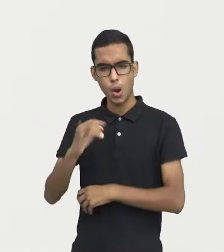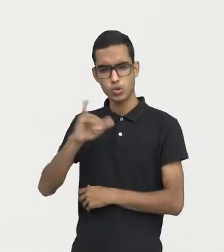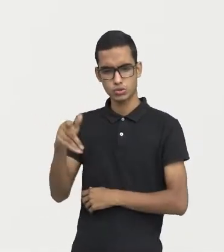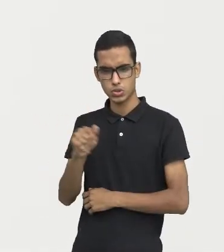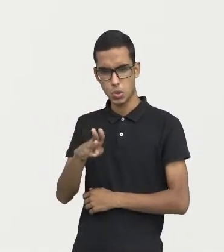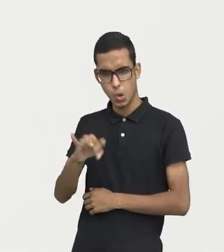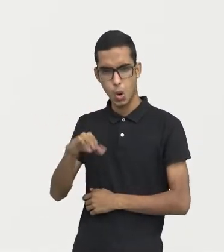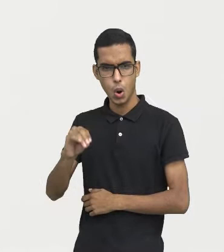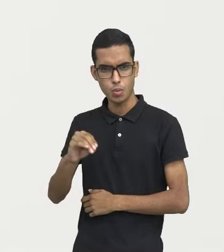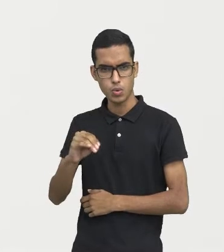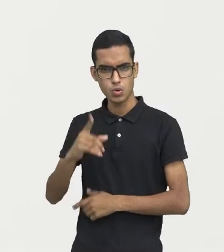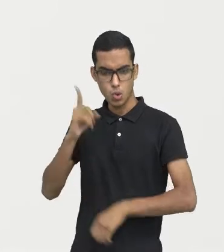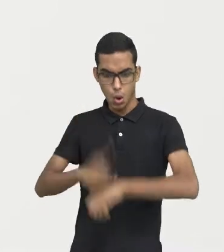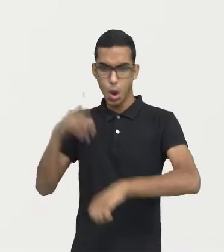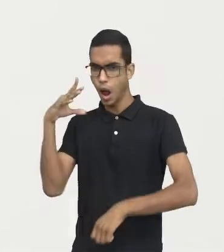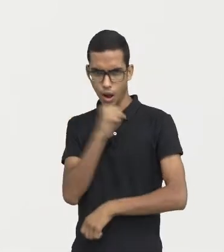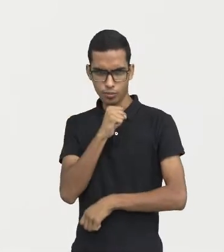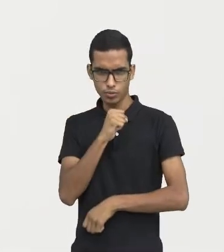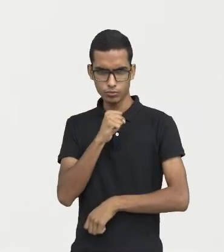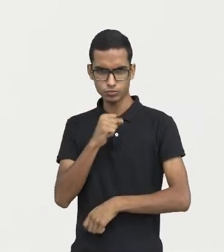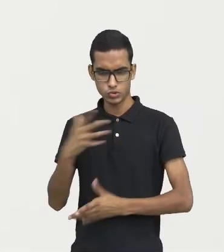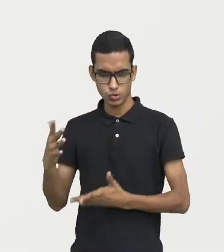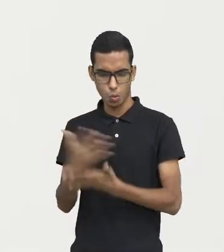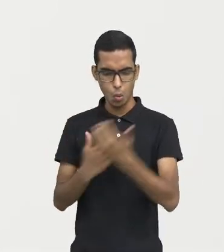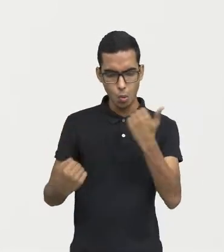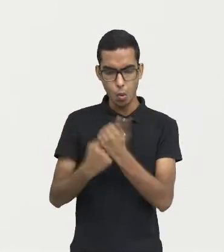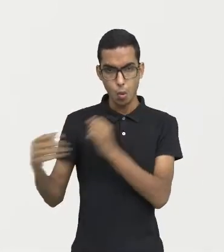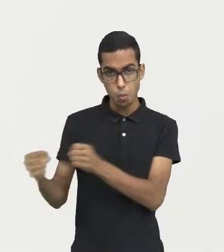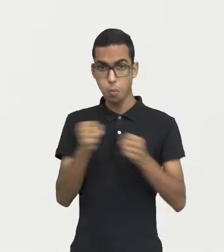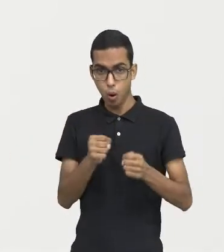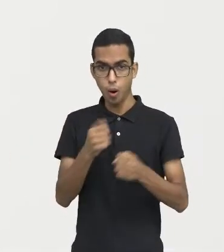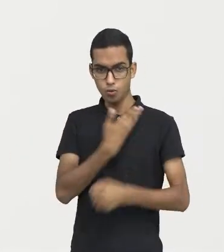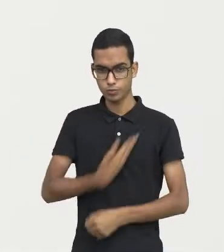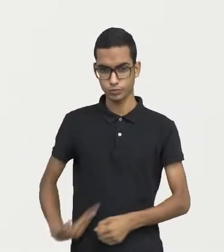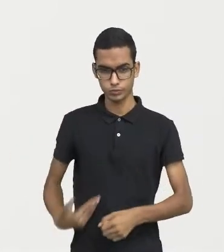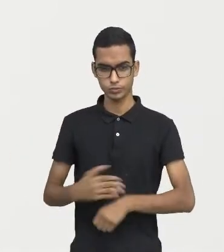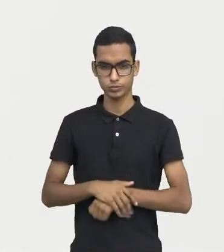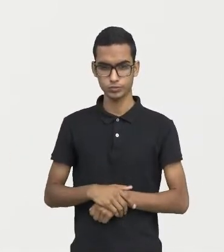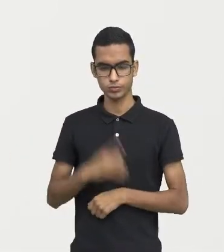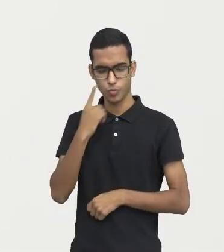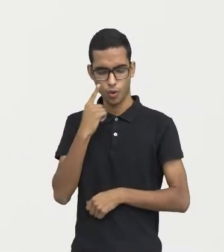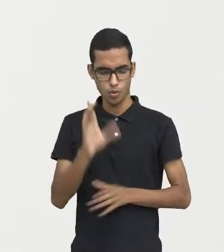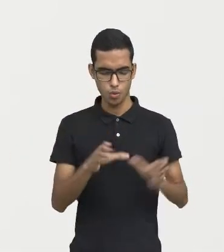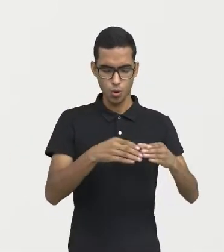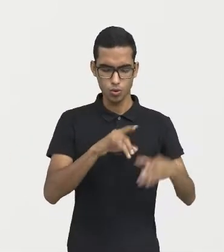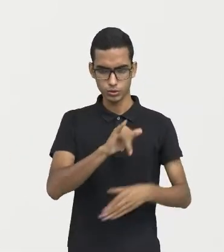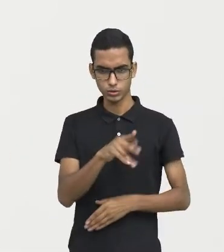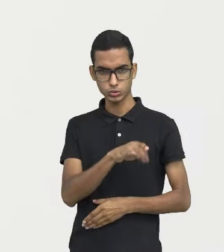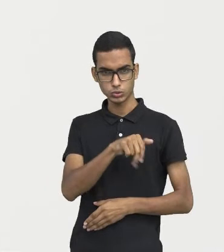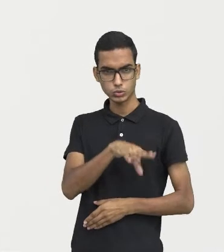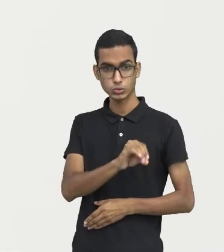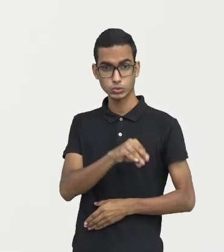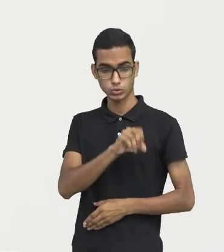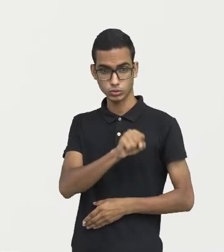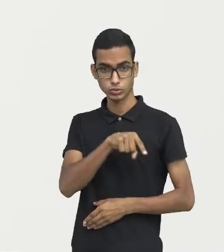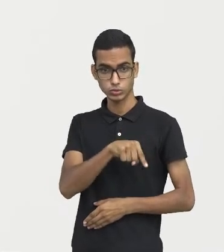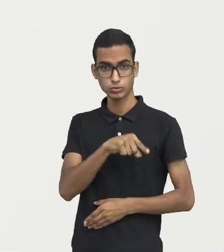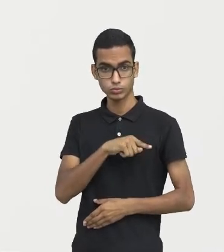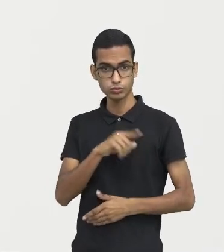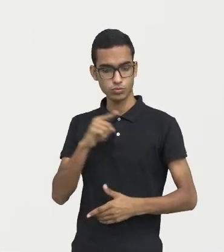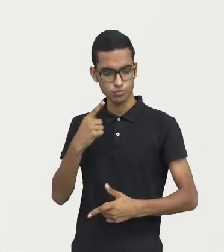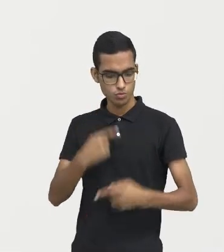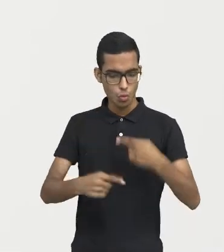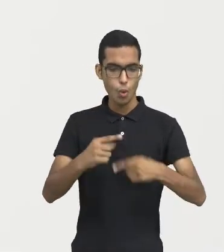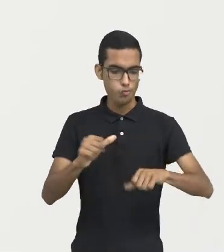é nesse momento que a gente vai ver aí os jacobinos transformando a revolução em algo muito mais